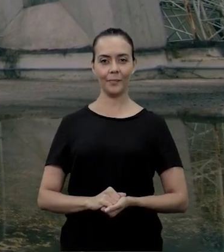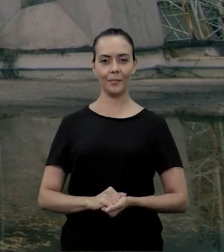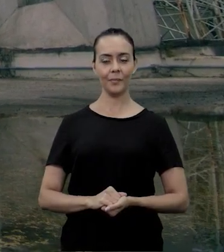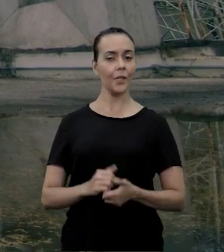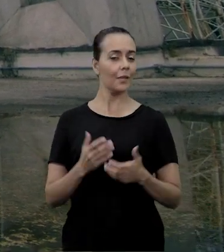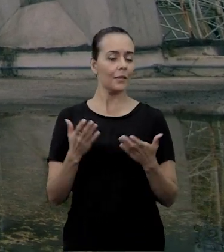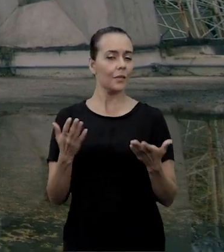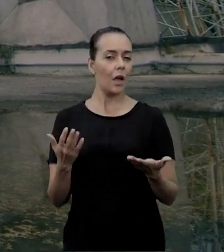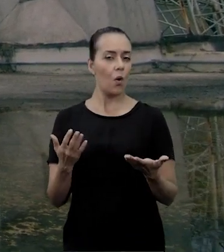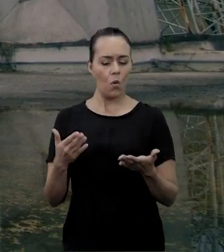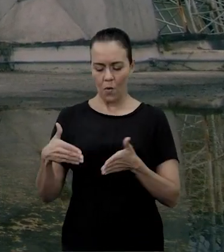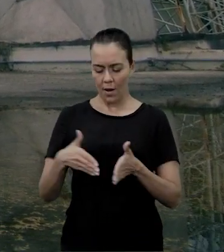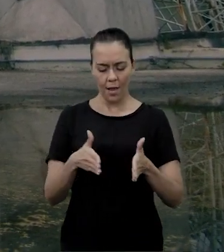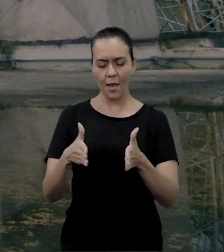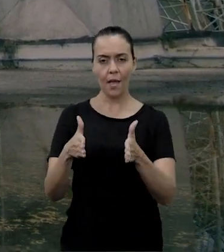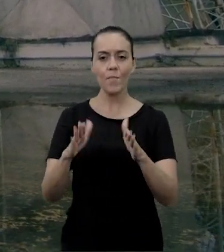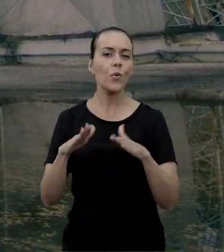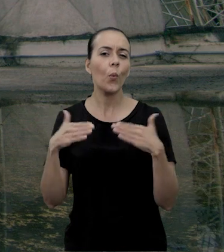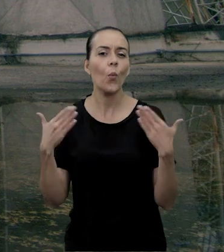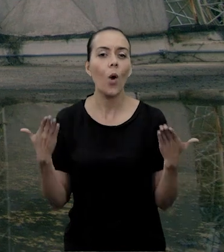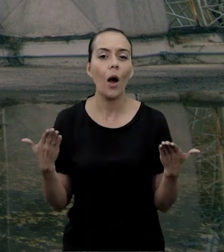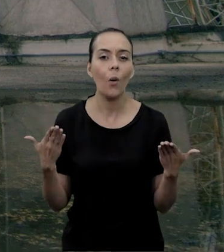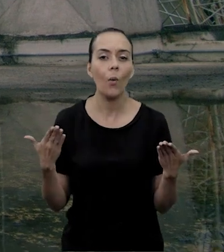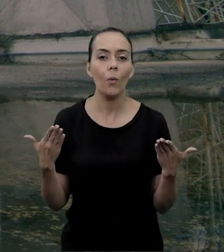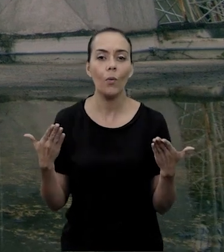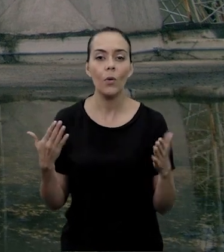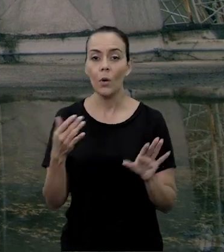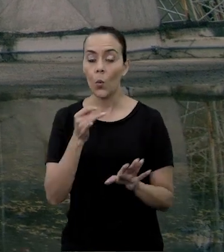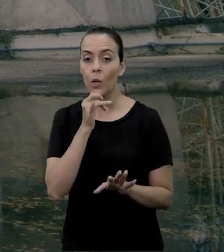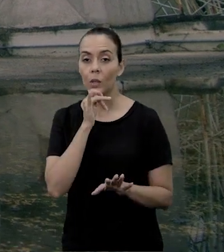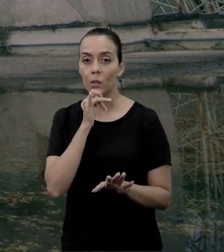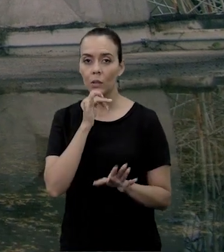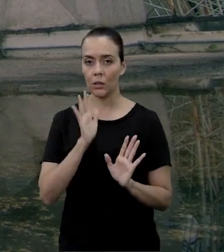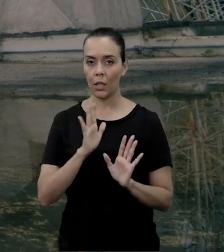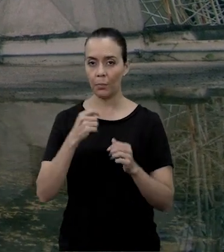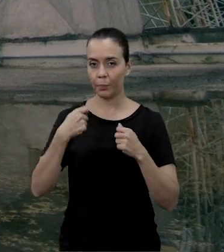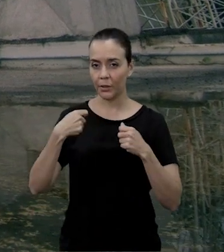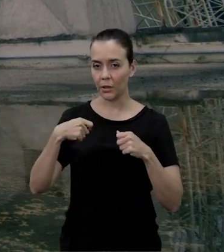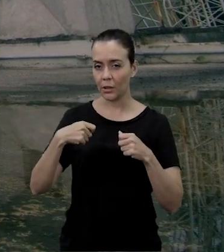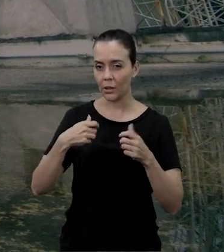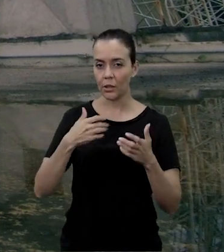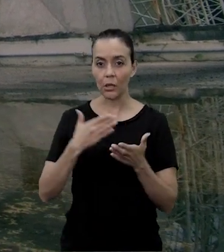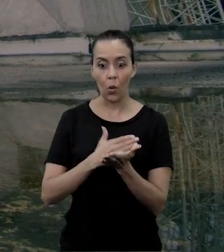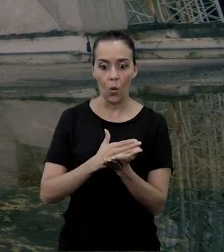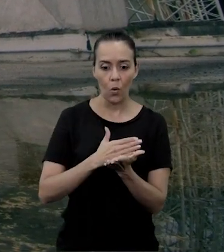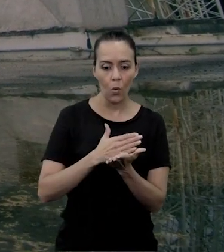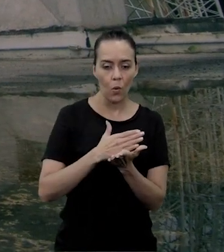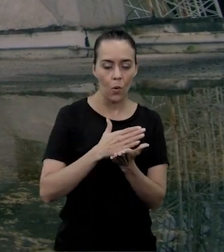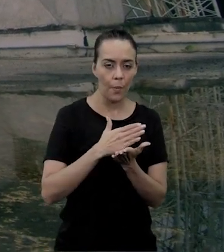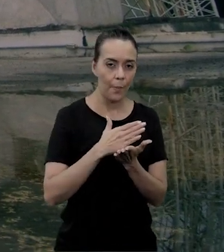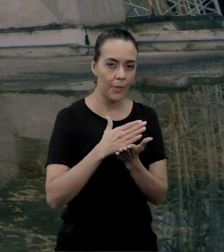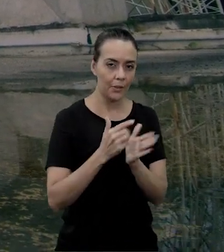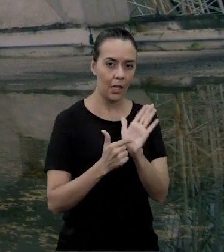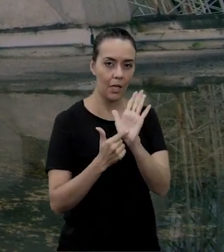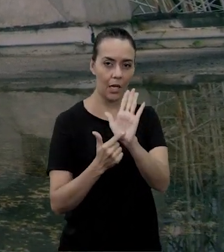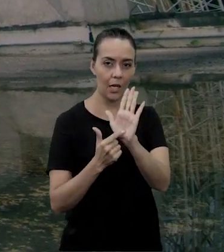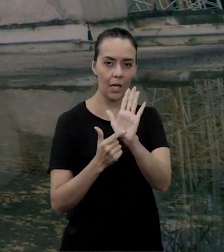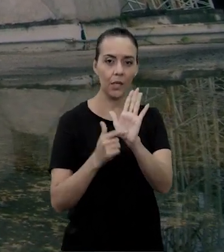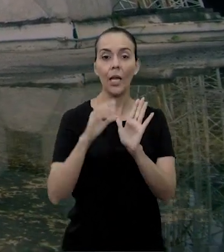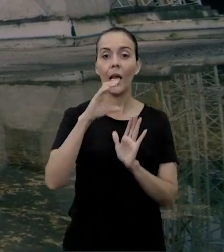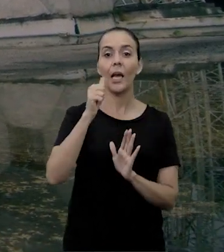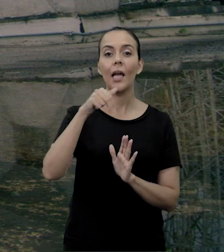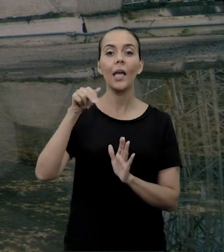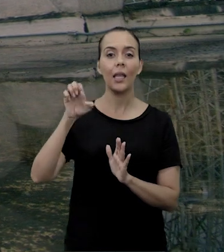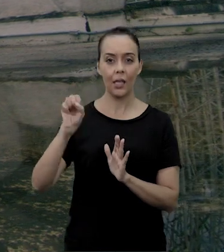E o Camus, então, no mito de Sísifo, ele vai abrir o seu ensaio. É a primeira frase. Camus diz o